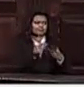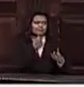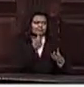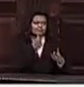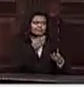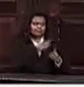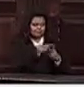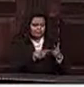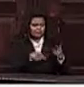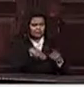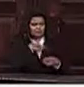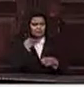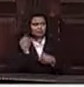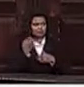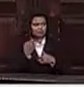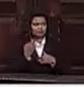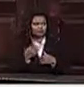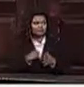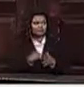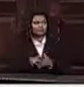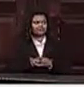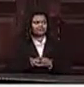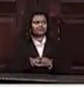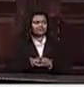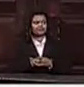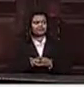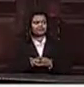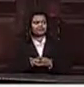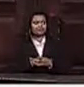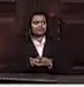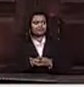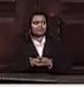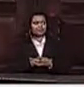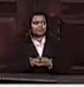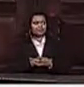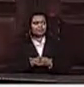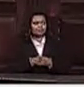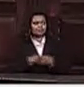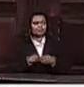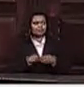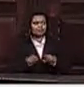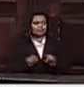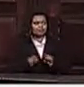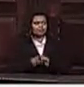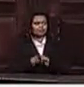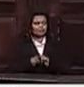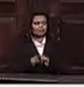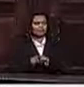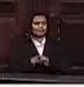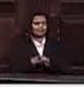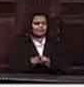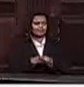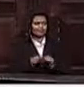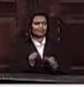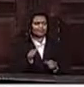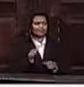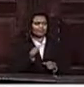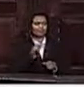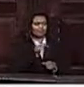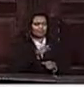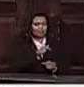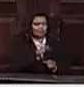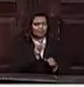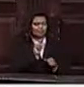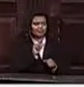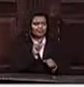trabalho onde ela vendia alimentos, precisamente batata frita, junto com a sua família.